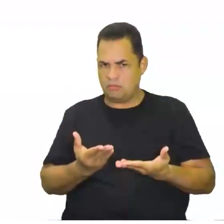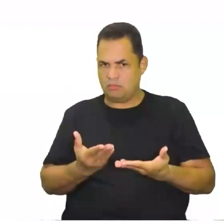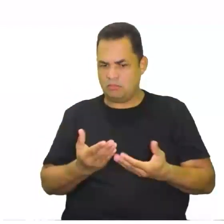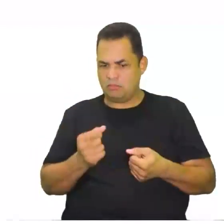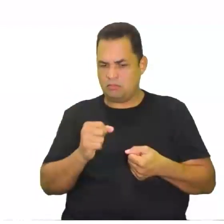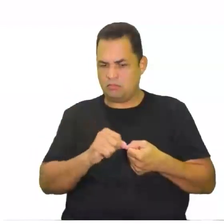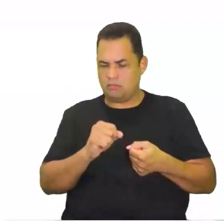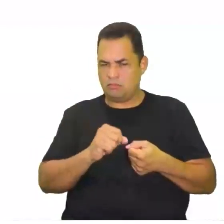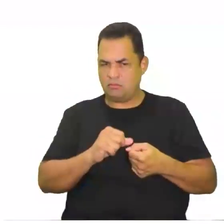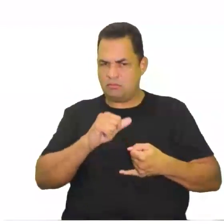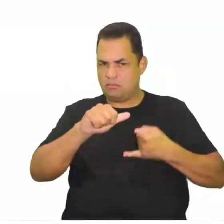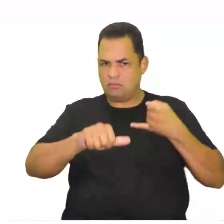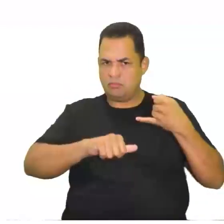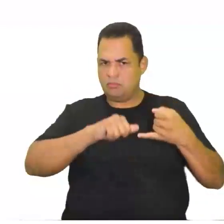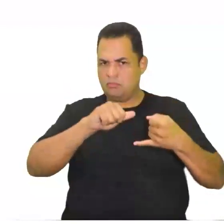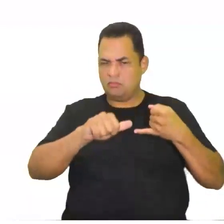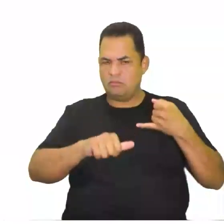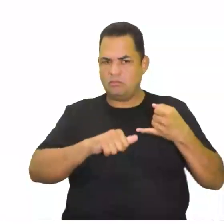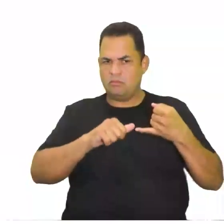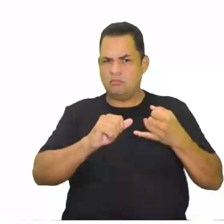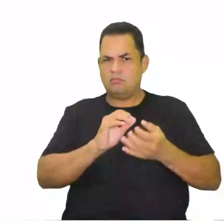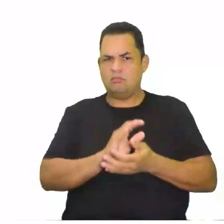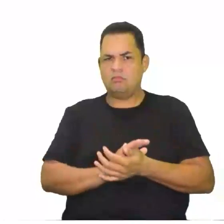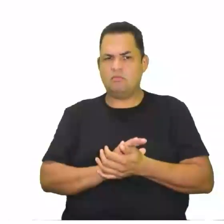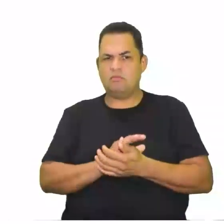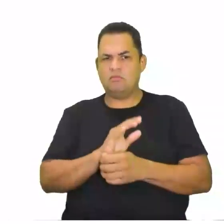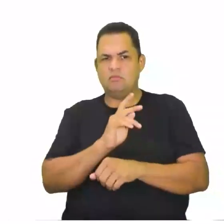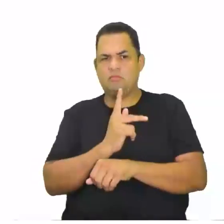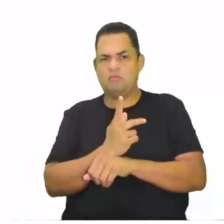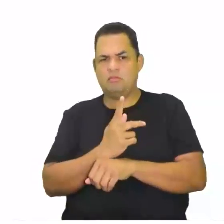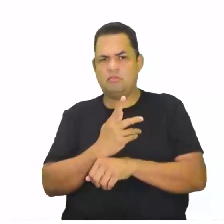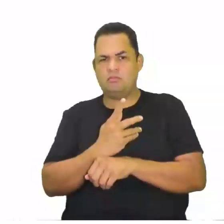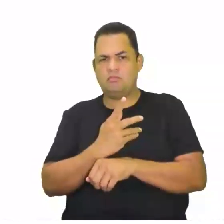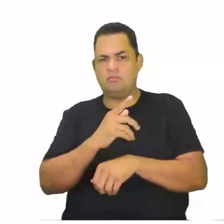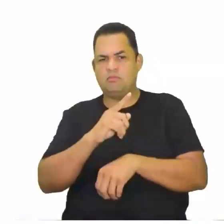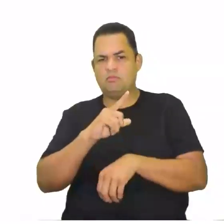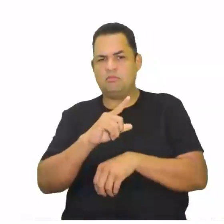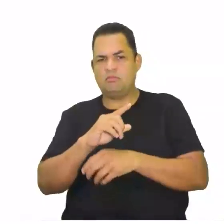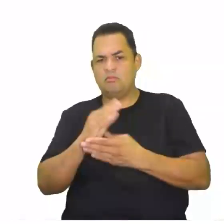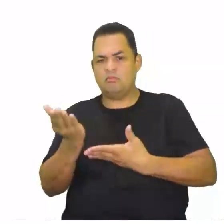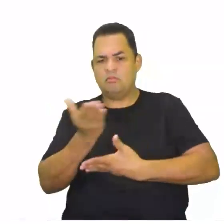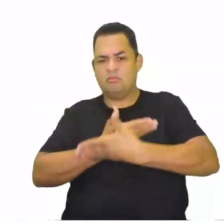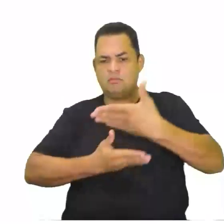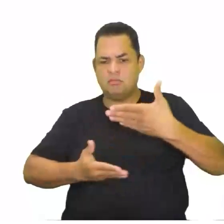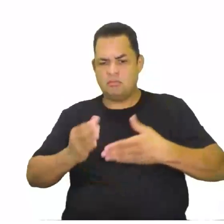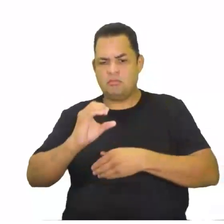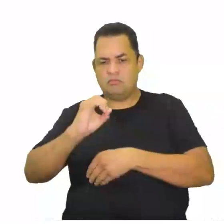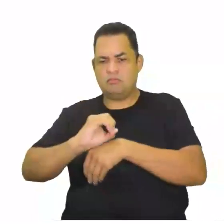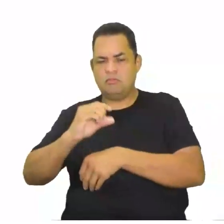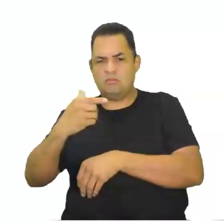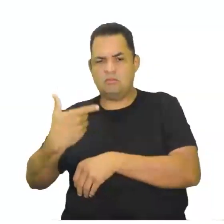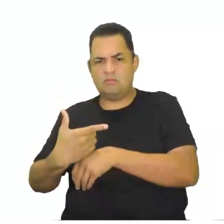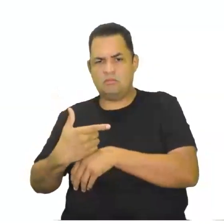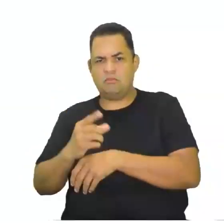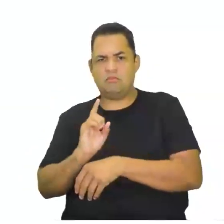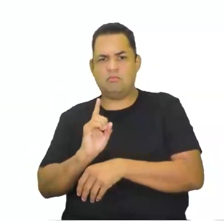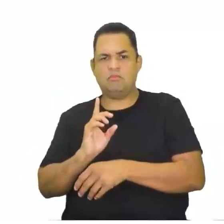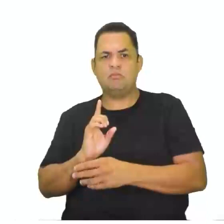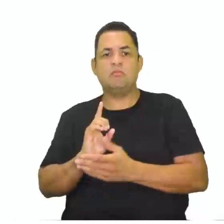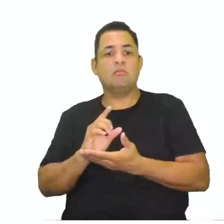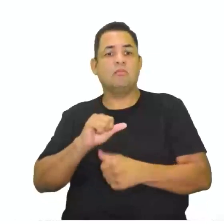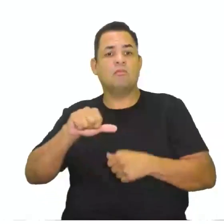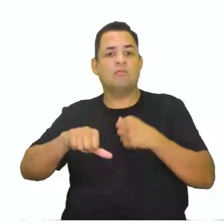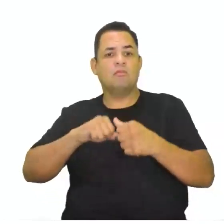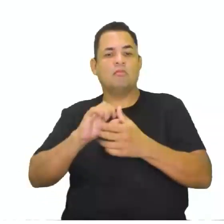a reação do gás hidrogênio interagindo com o gás oxigênio, nós formamos apenas